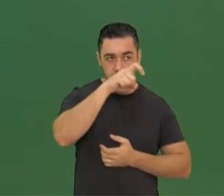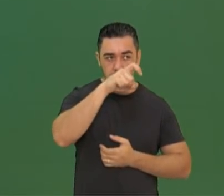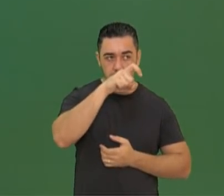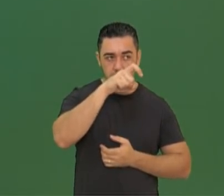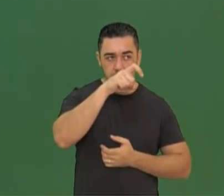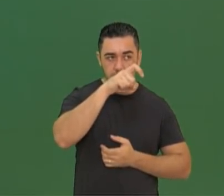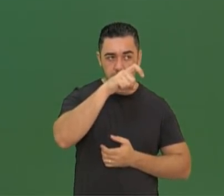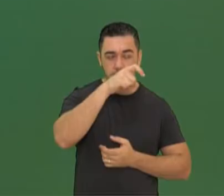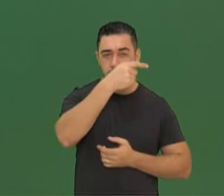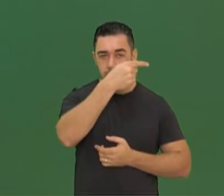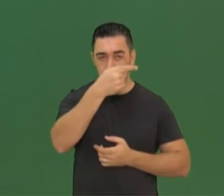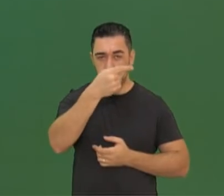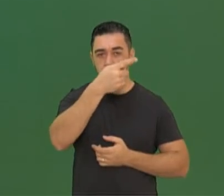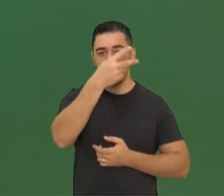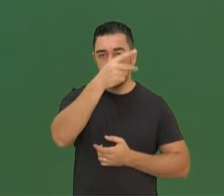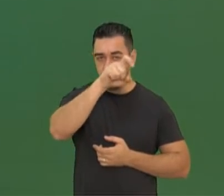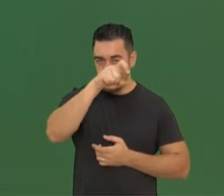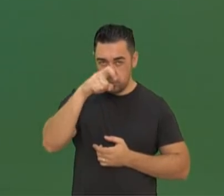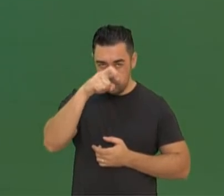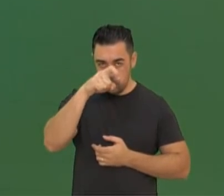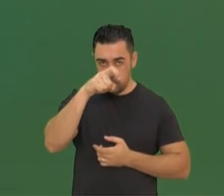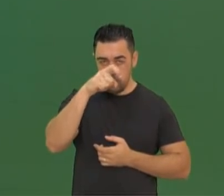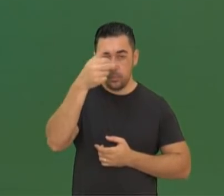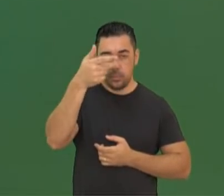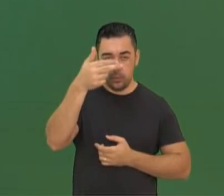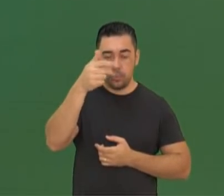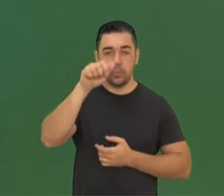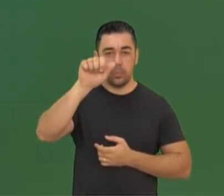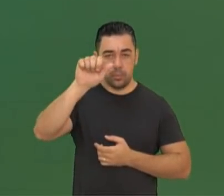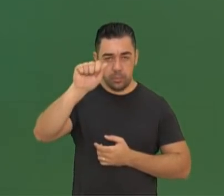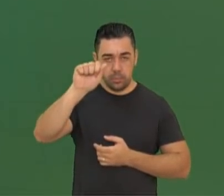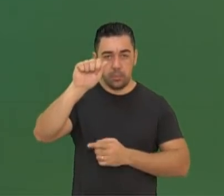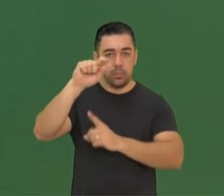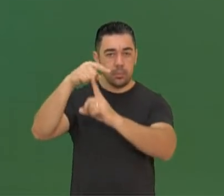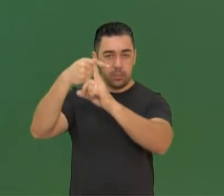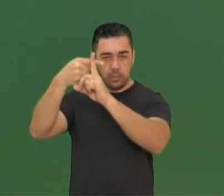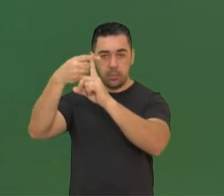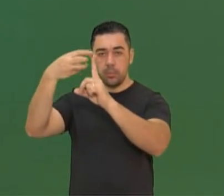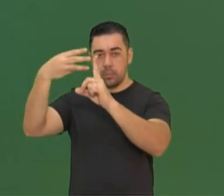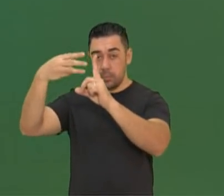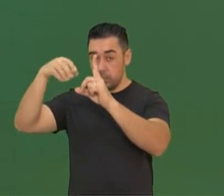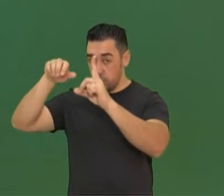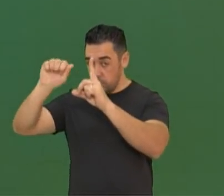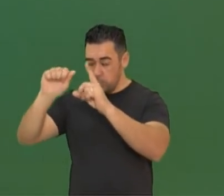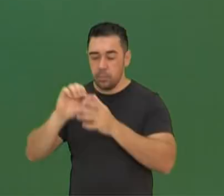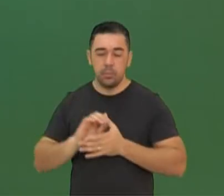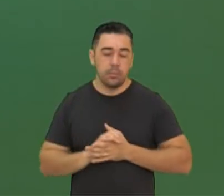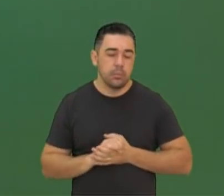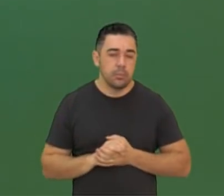3x menos 2x igual a mais 3a.